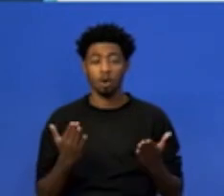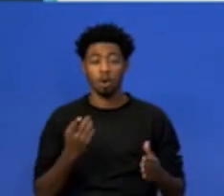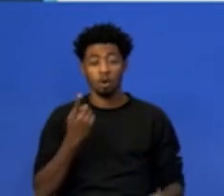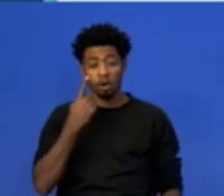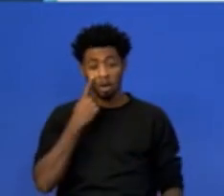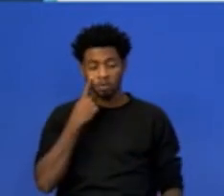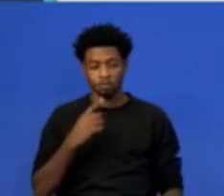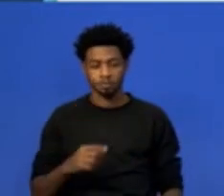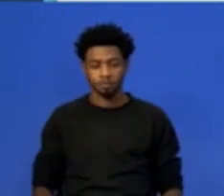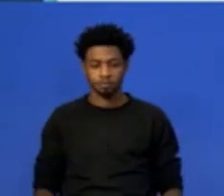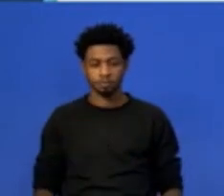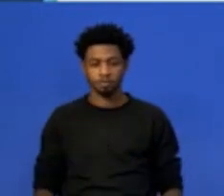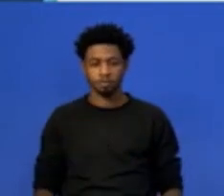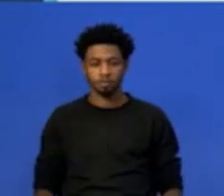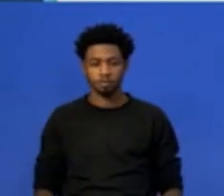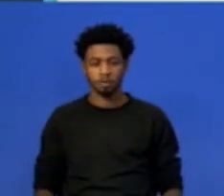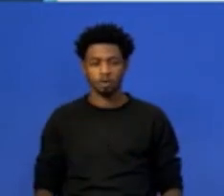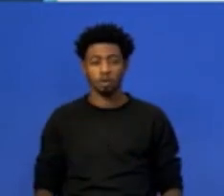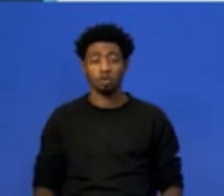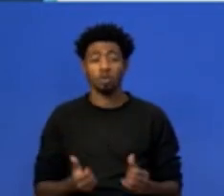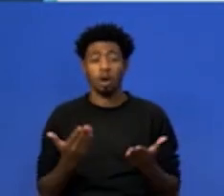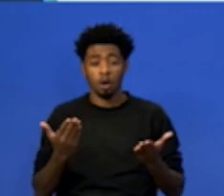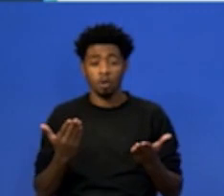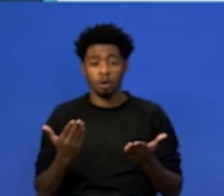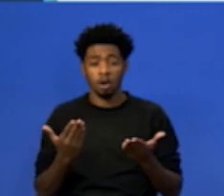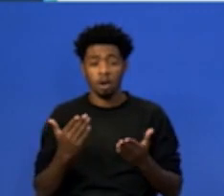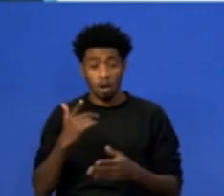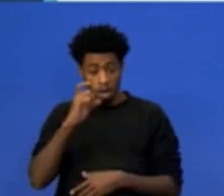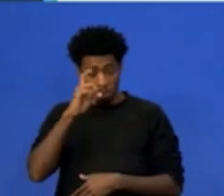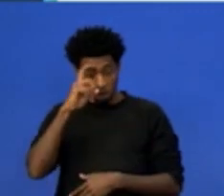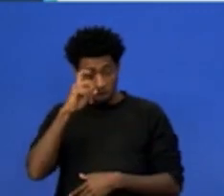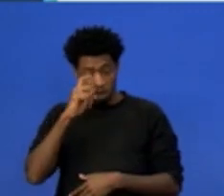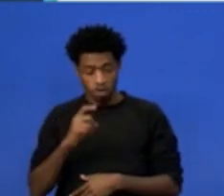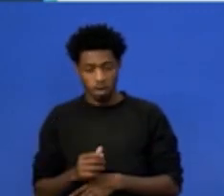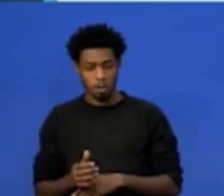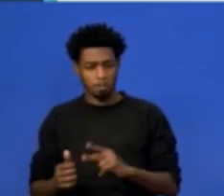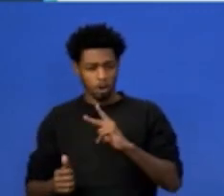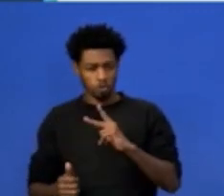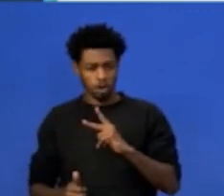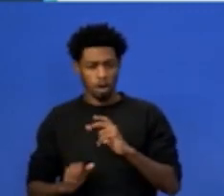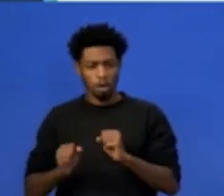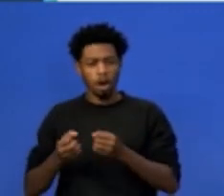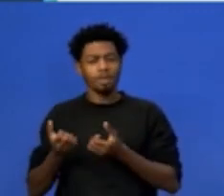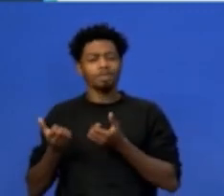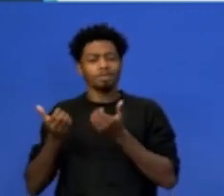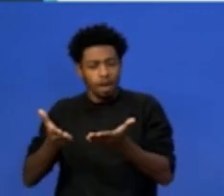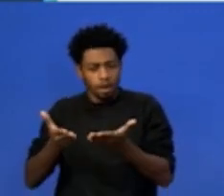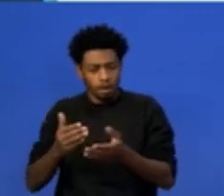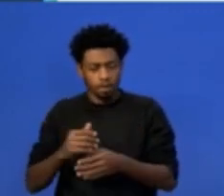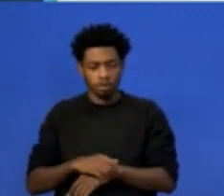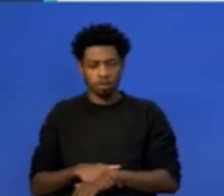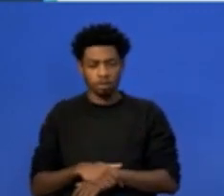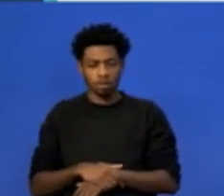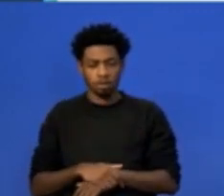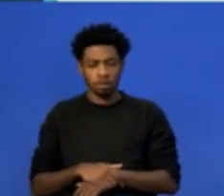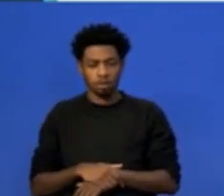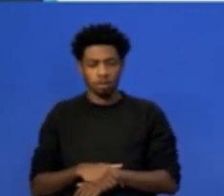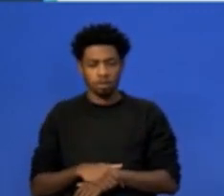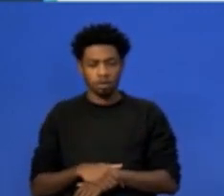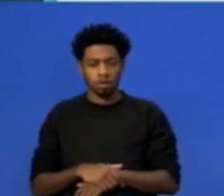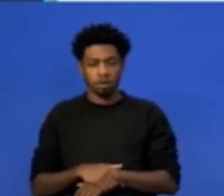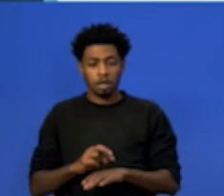Quais as garantias a serem oferecidas pelos planos de saúde, segundo o